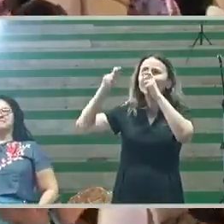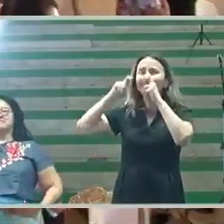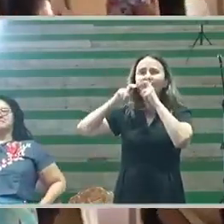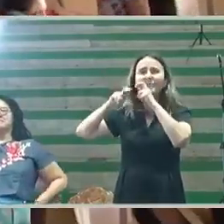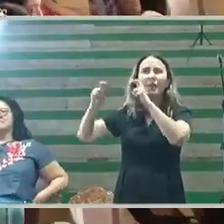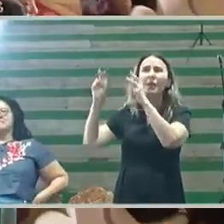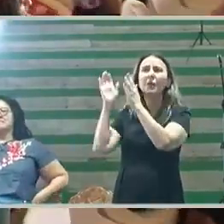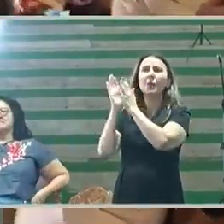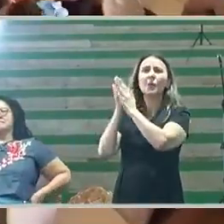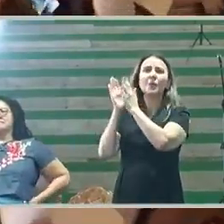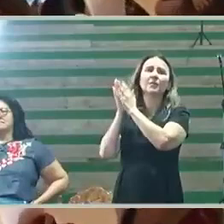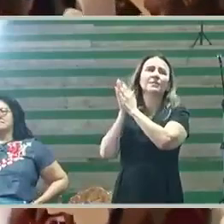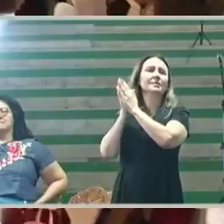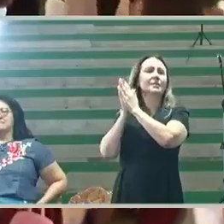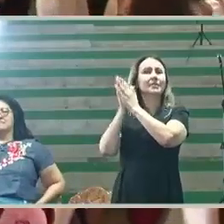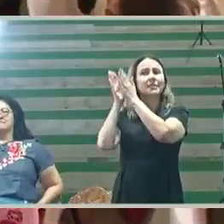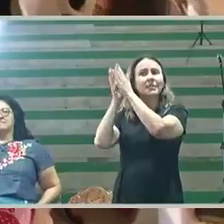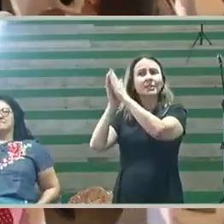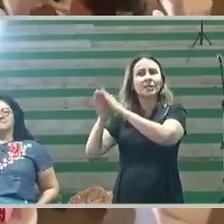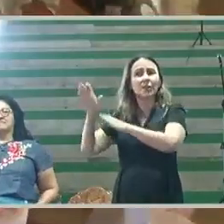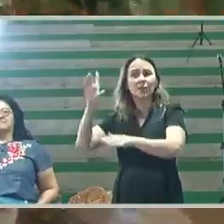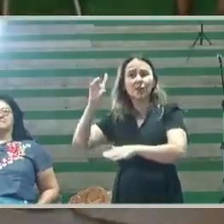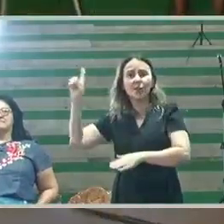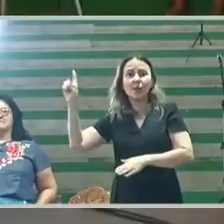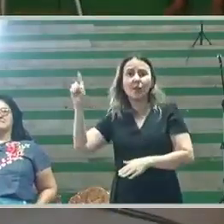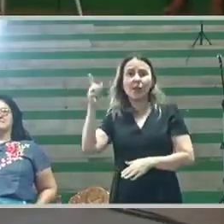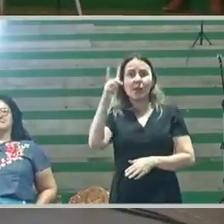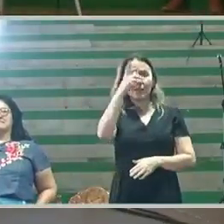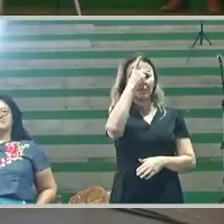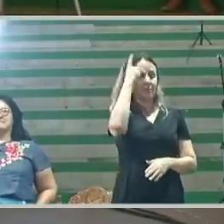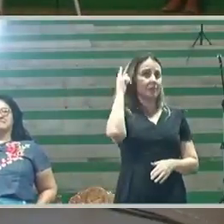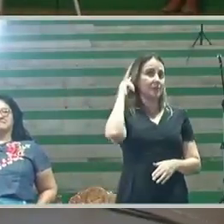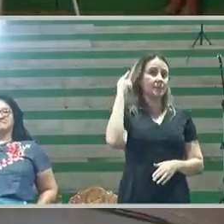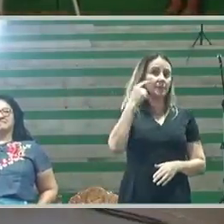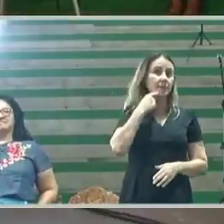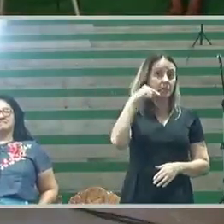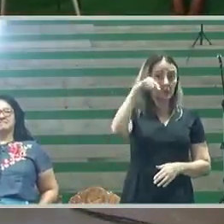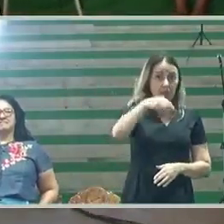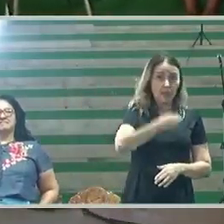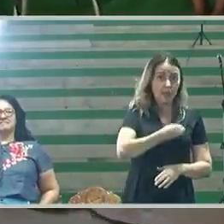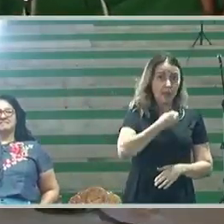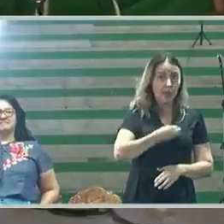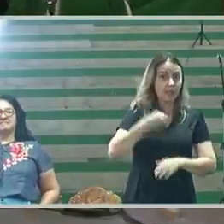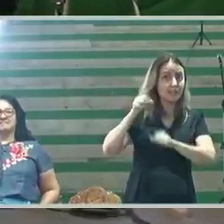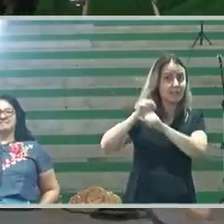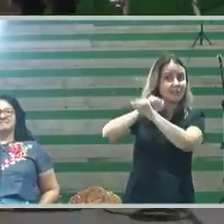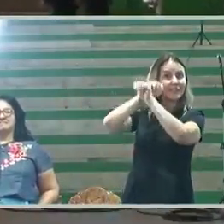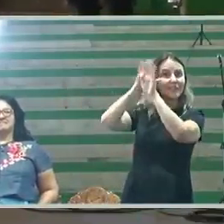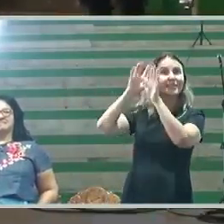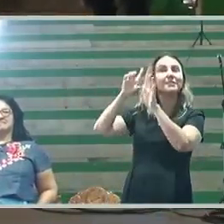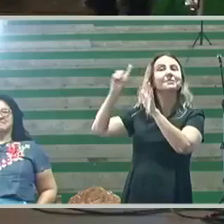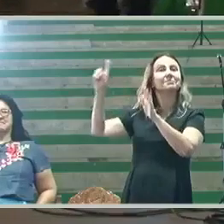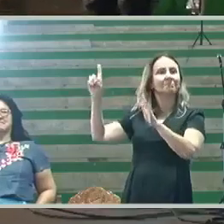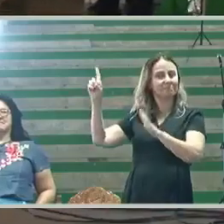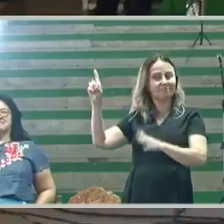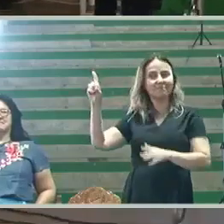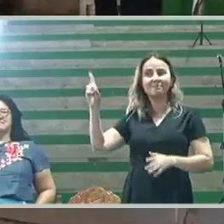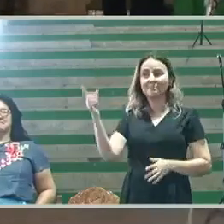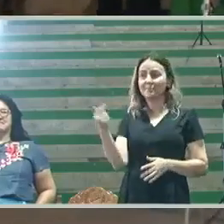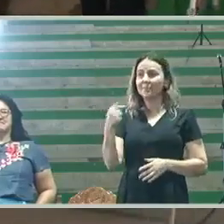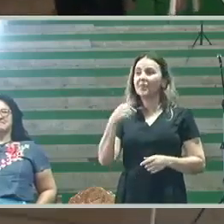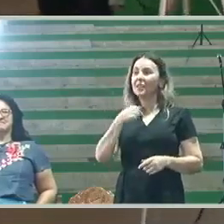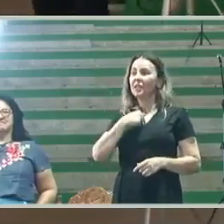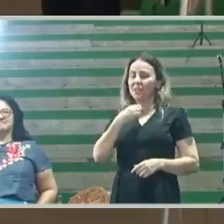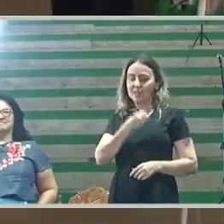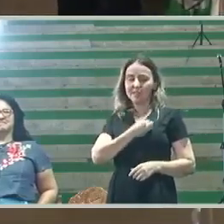Tem gente muda e surdo dando lugar aqui. E você que tem garganta, seu carnudo, entrou aqui e não deu